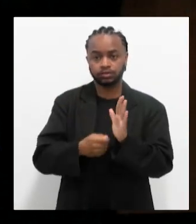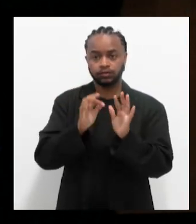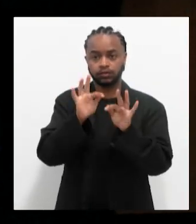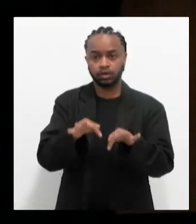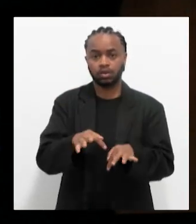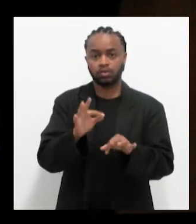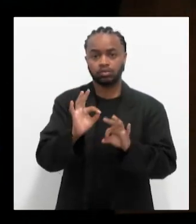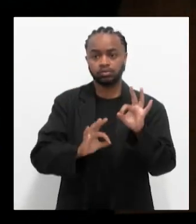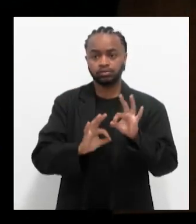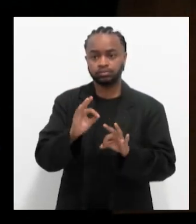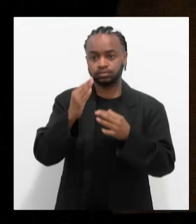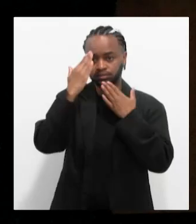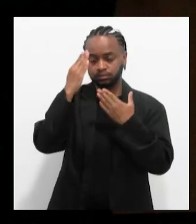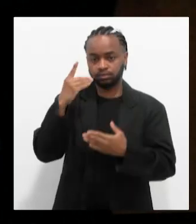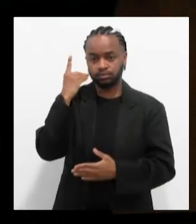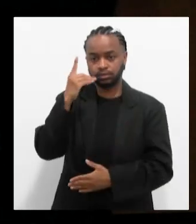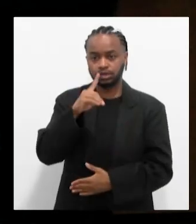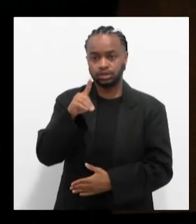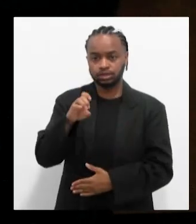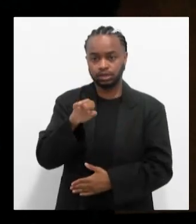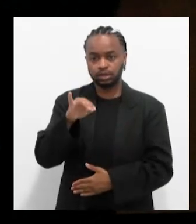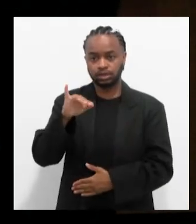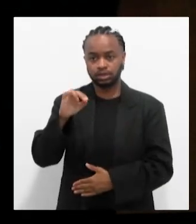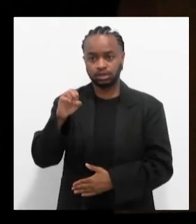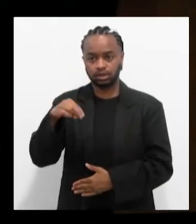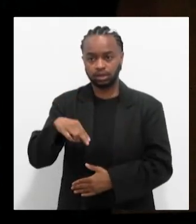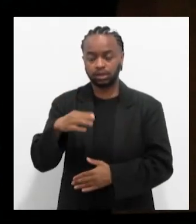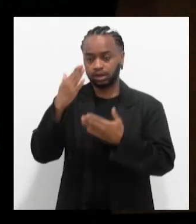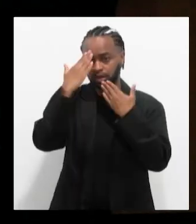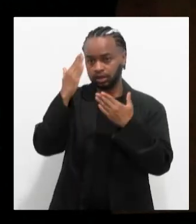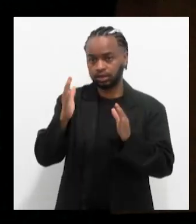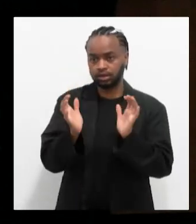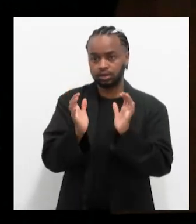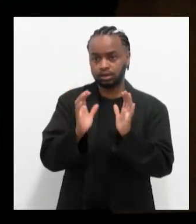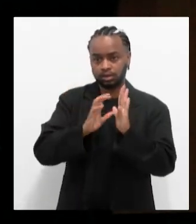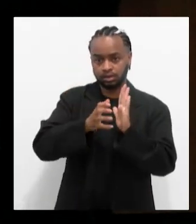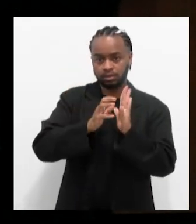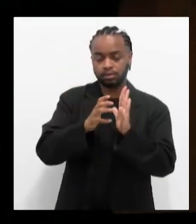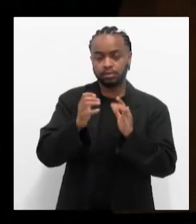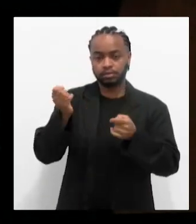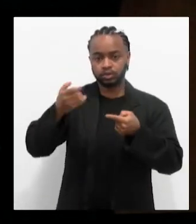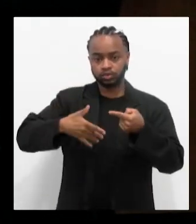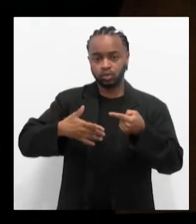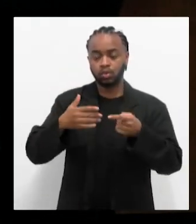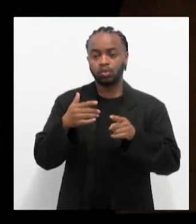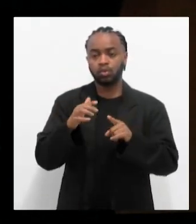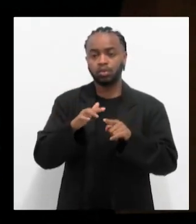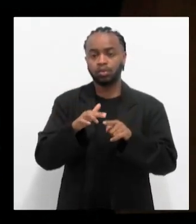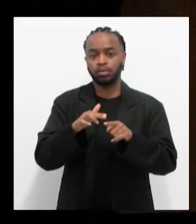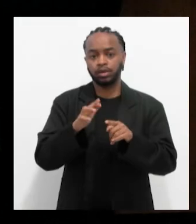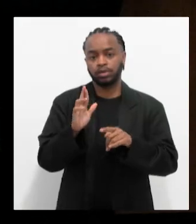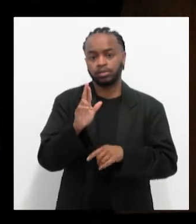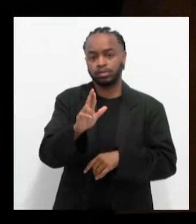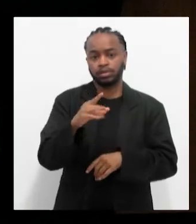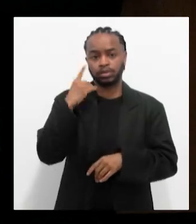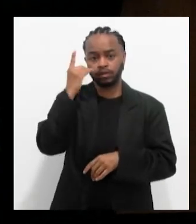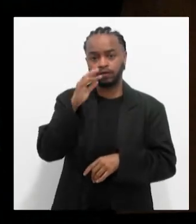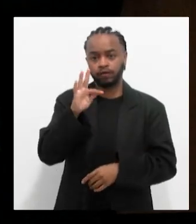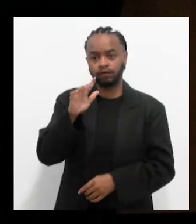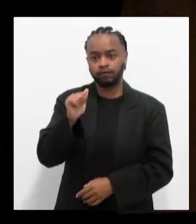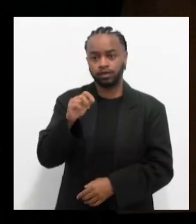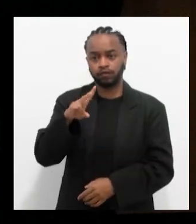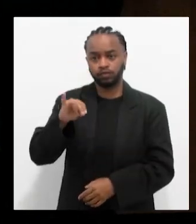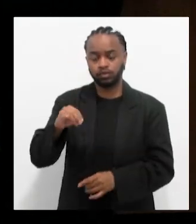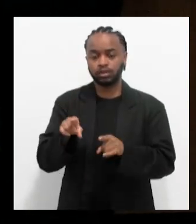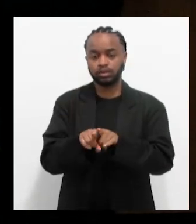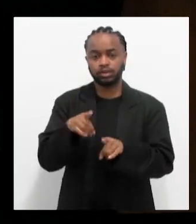agradecendo a deputada Zeidan, agradecendo a bancada do PSOL, na figura do deputado Serafini, e o deputado Samuel Malafaia